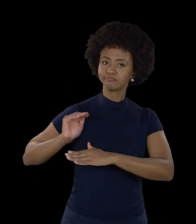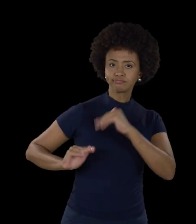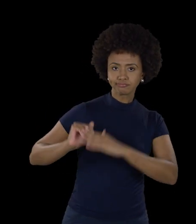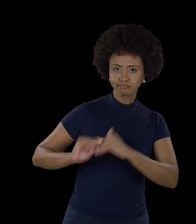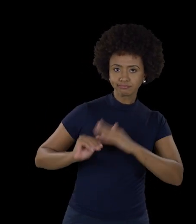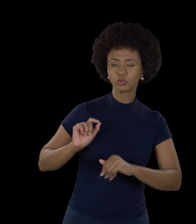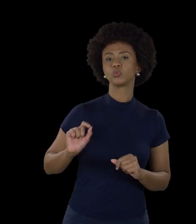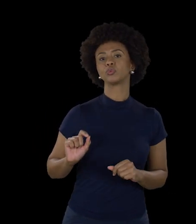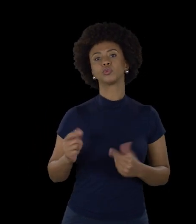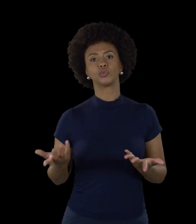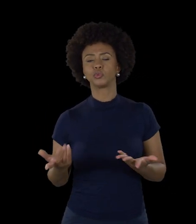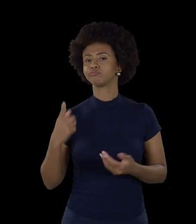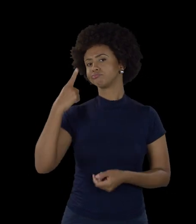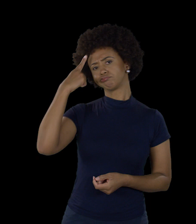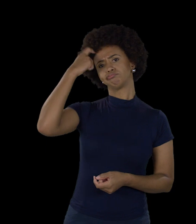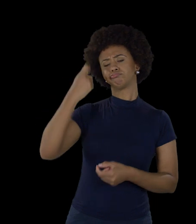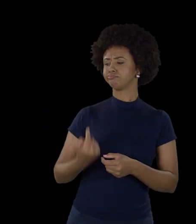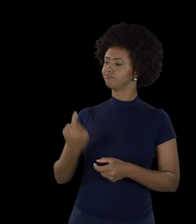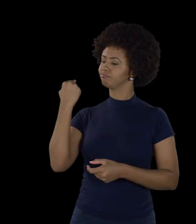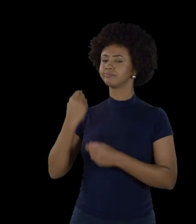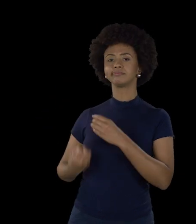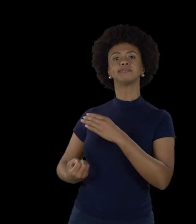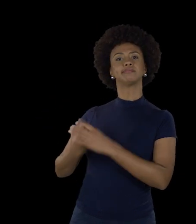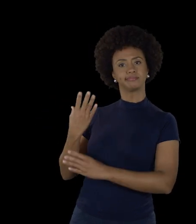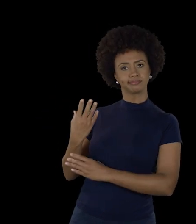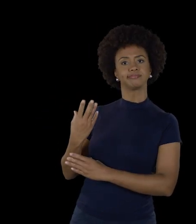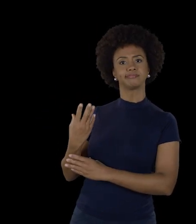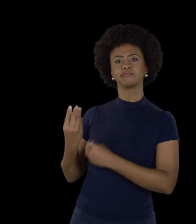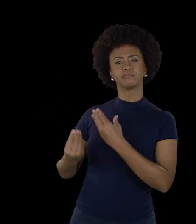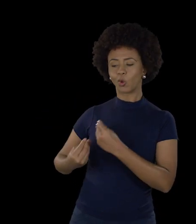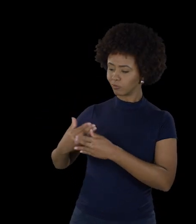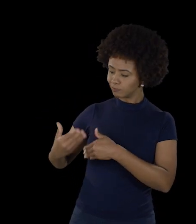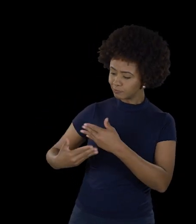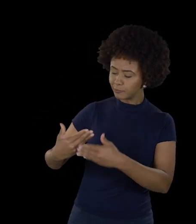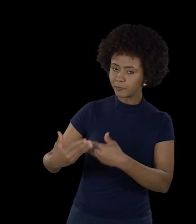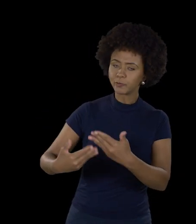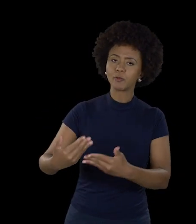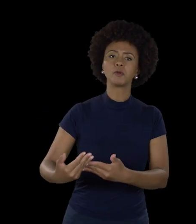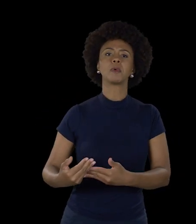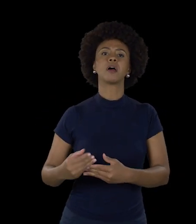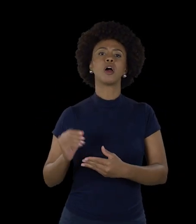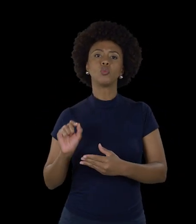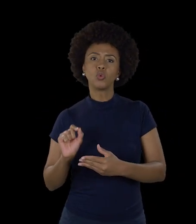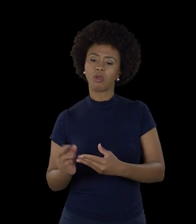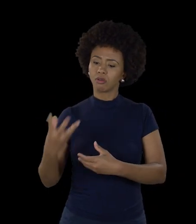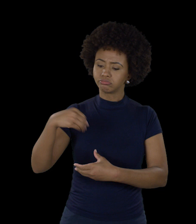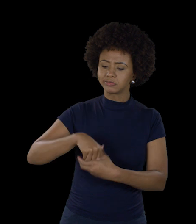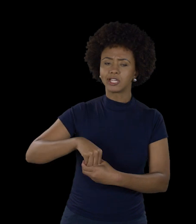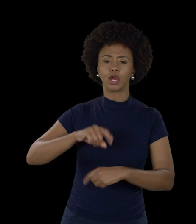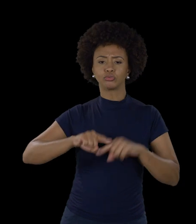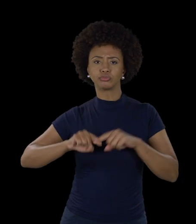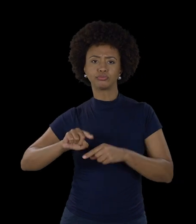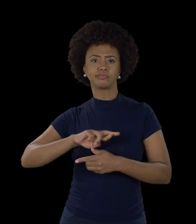projeto, sua ideia, como se deu aí a questão de desenvolvimento e também os produtos correlatos que estão relacionados